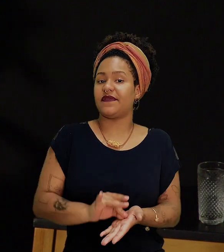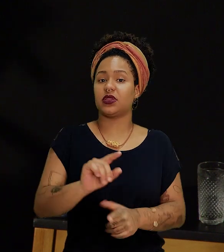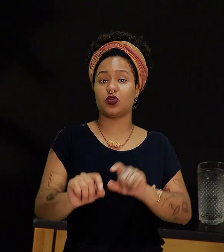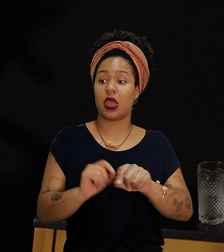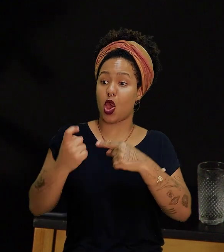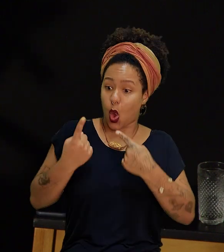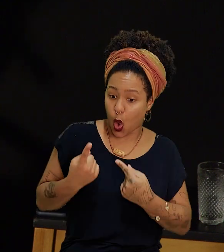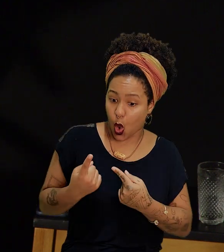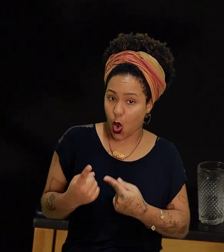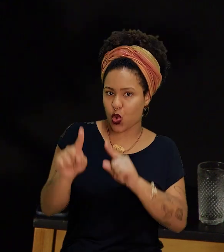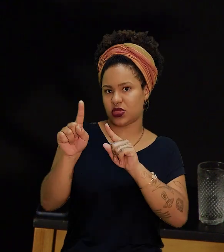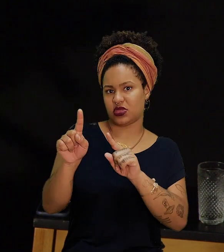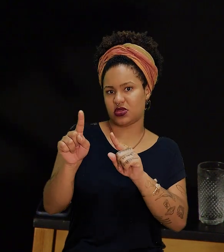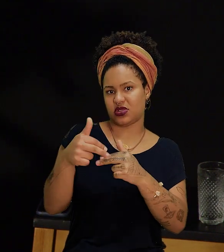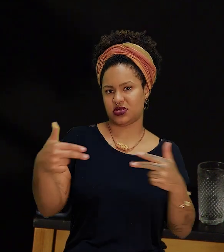ser, na verdade,